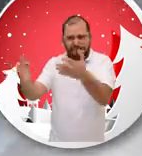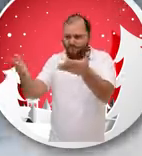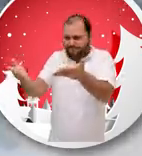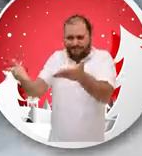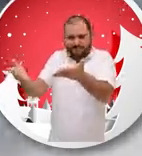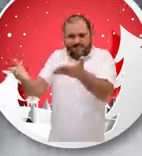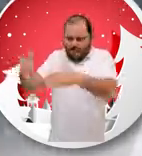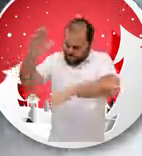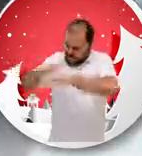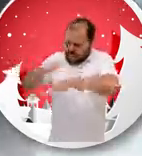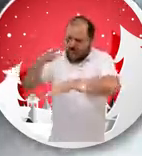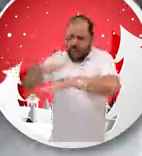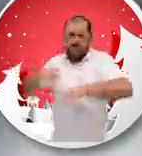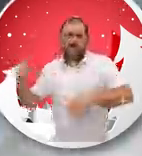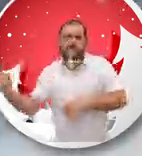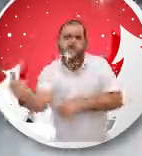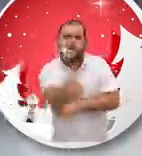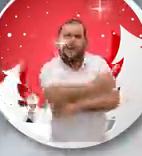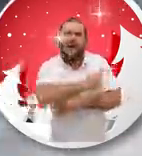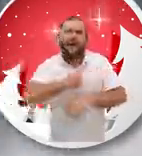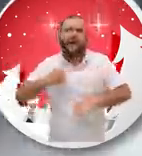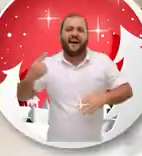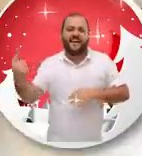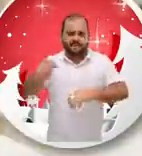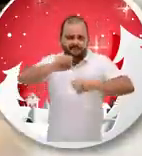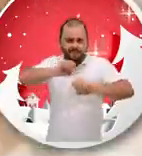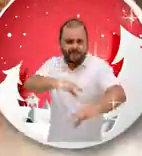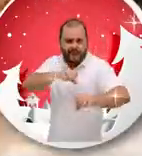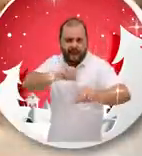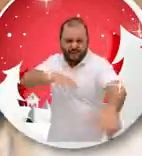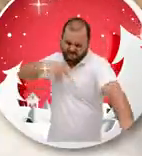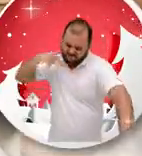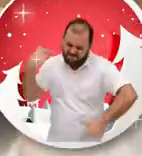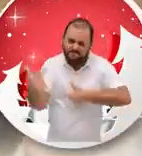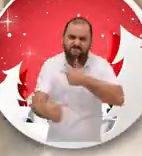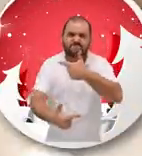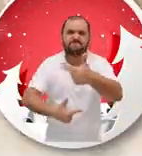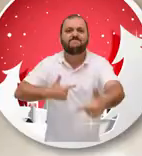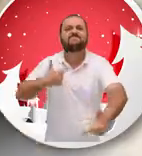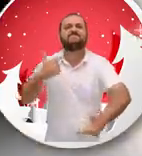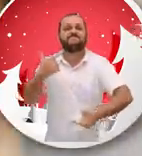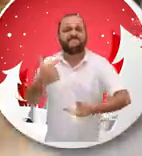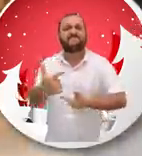UFT depende só da gente. A educação é